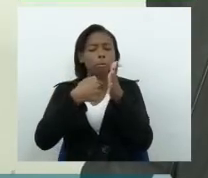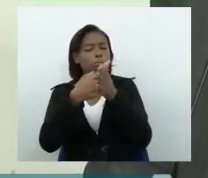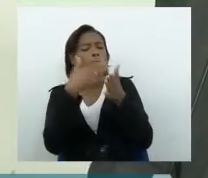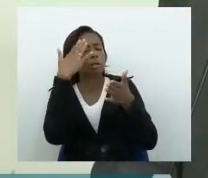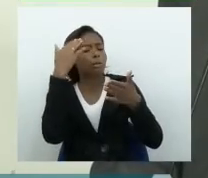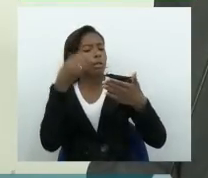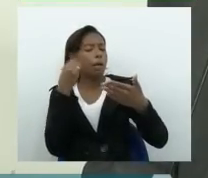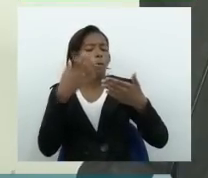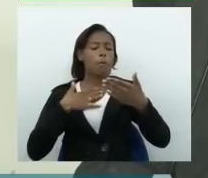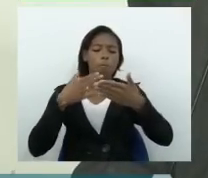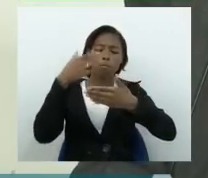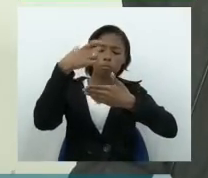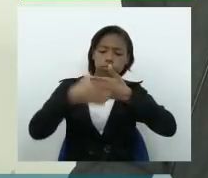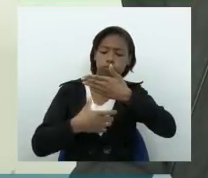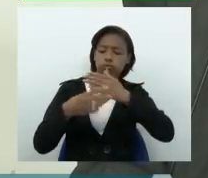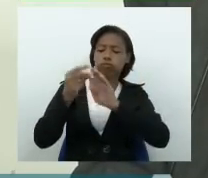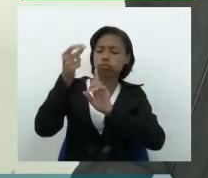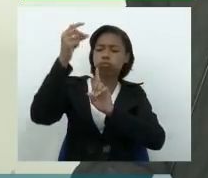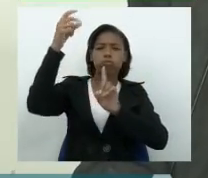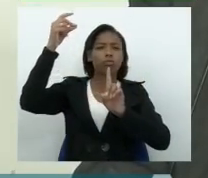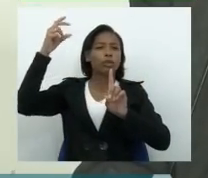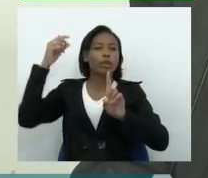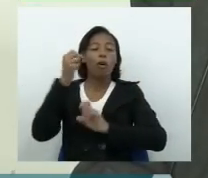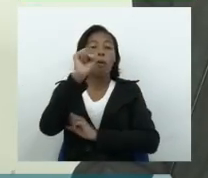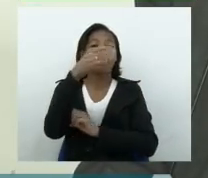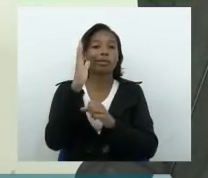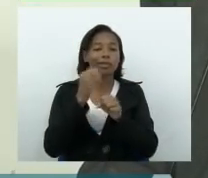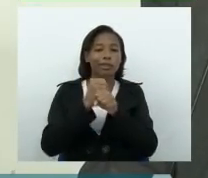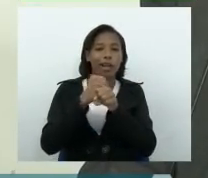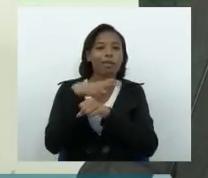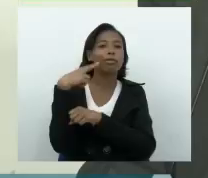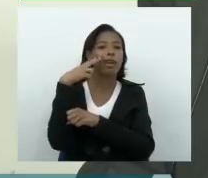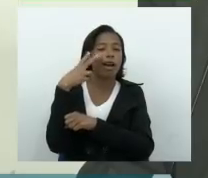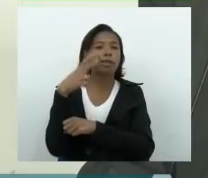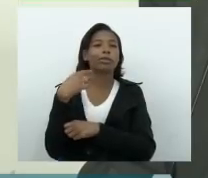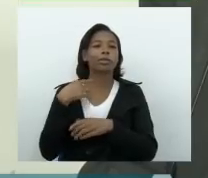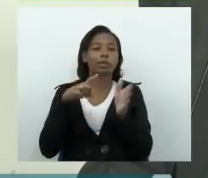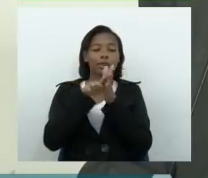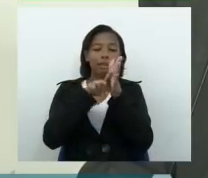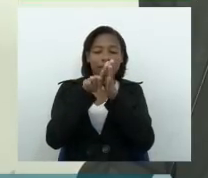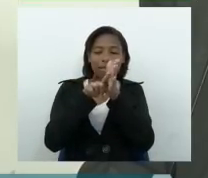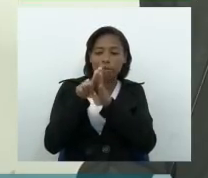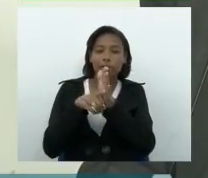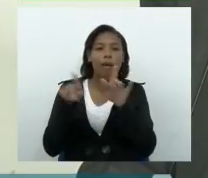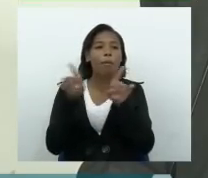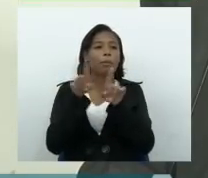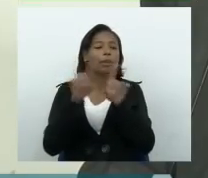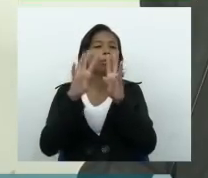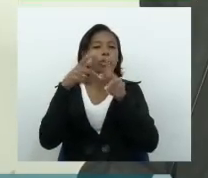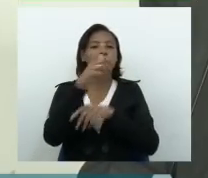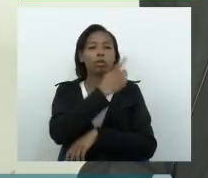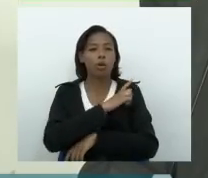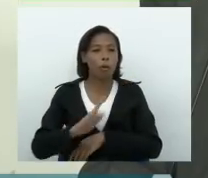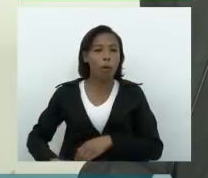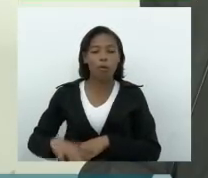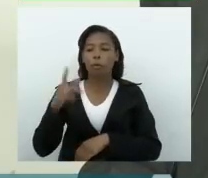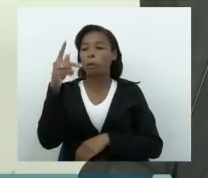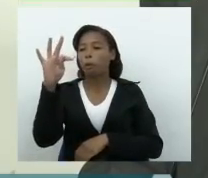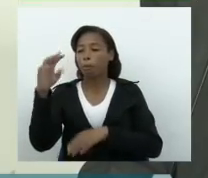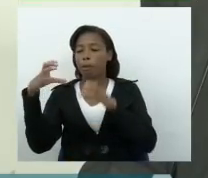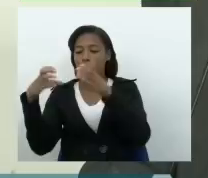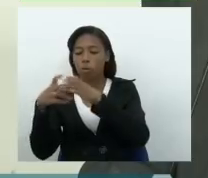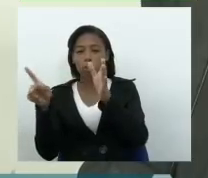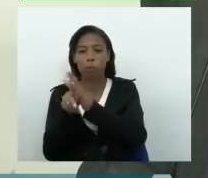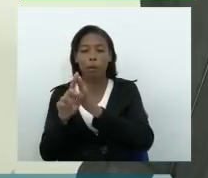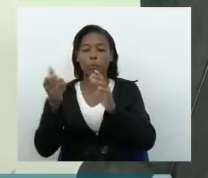veja o meu passado, 8 anos como vereador, venho fiscalizando muito esse governo petista que destruiu a